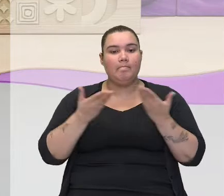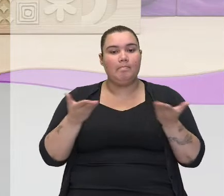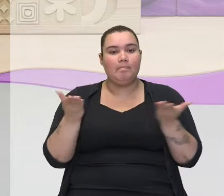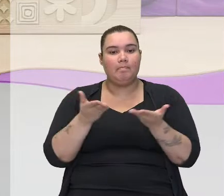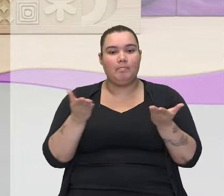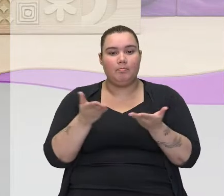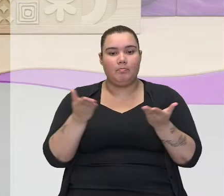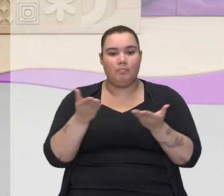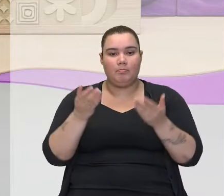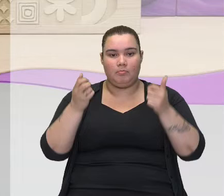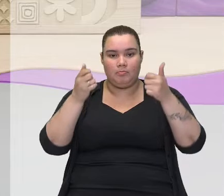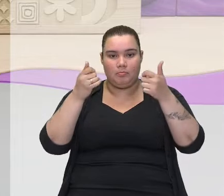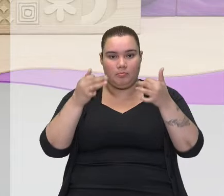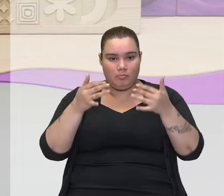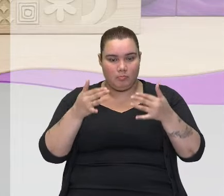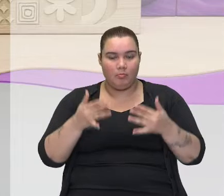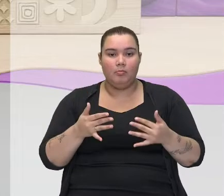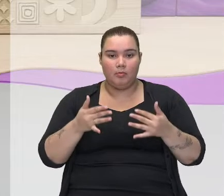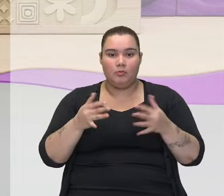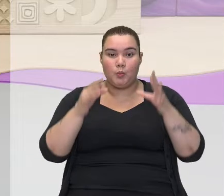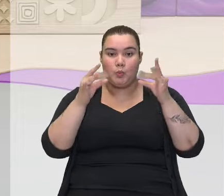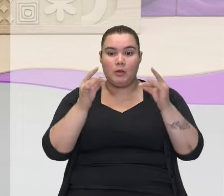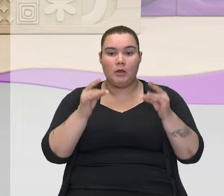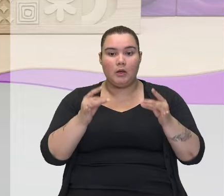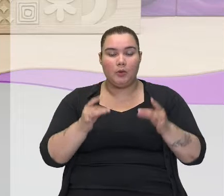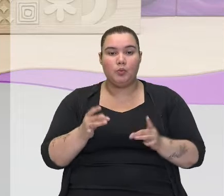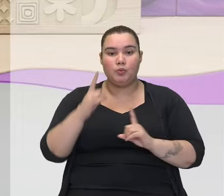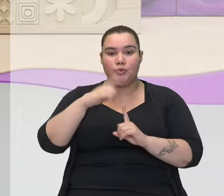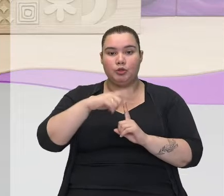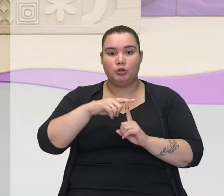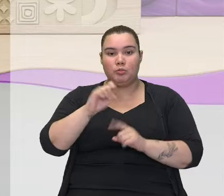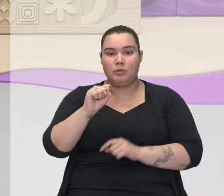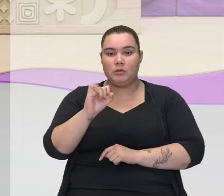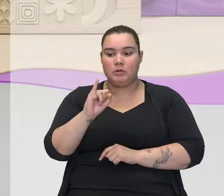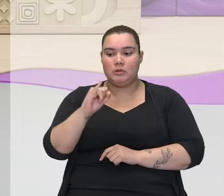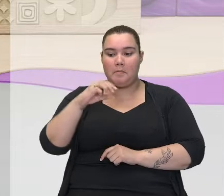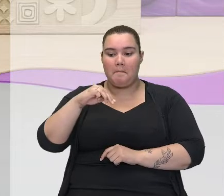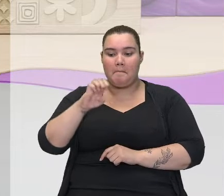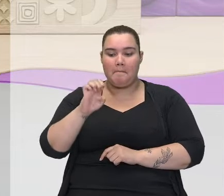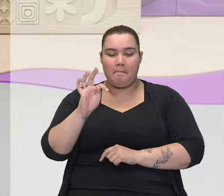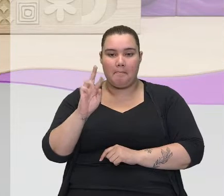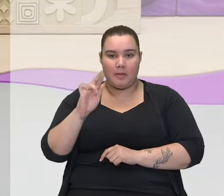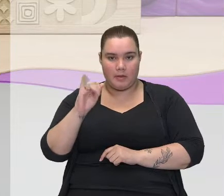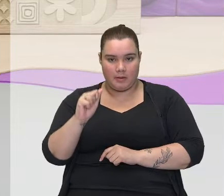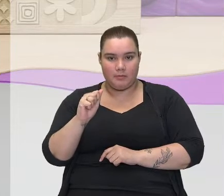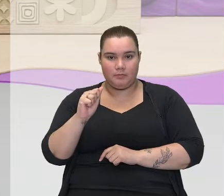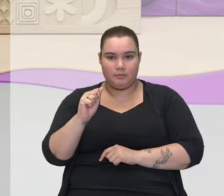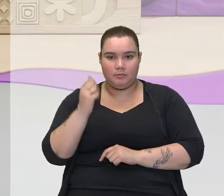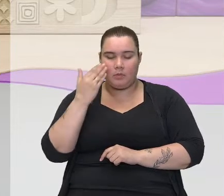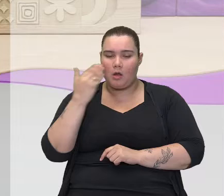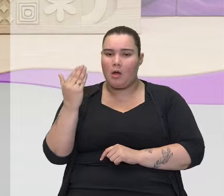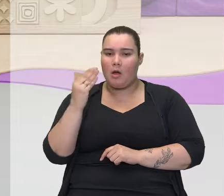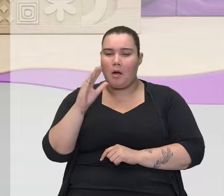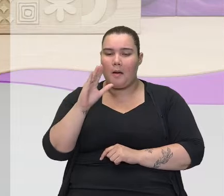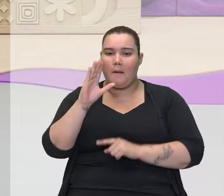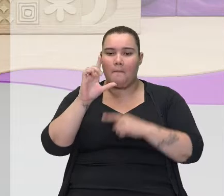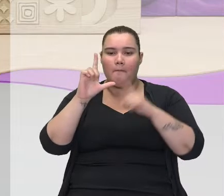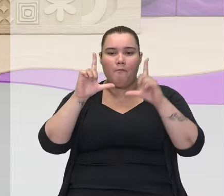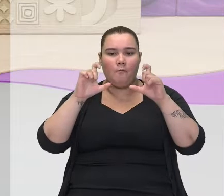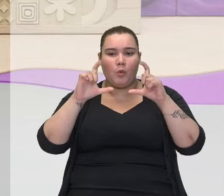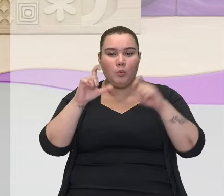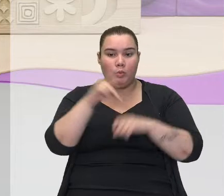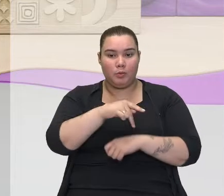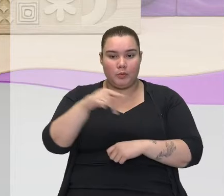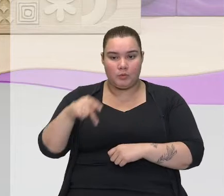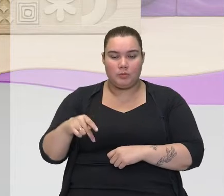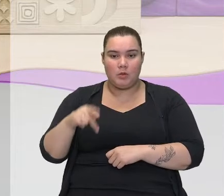espaçonave, nós viemos agora para cá, ó, tipos de simetria. Então, tá aqui a minha foto. O que nós temos aí? Um eixo, né? Um